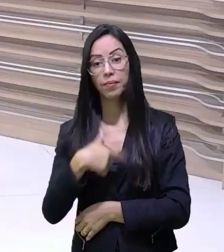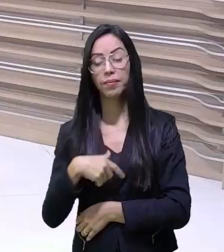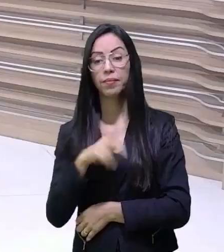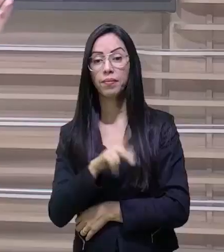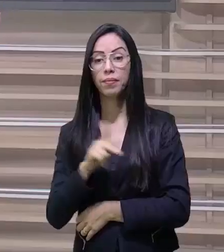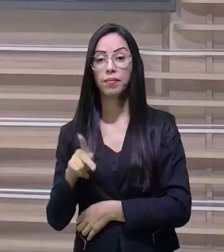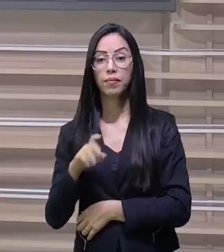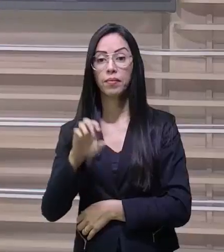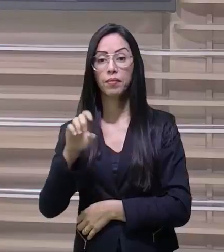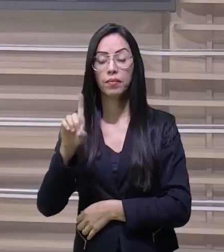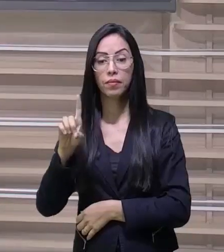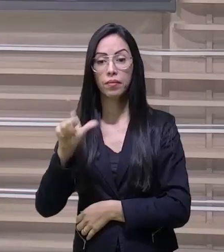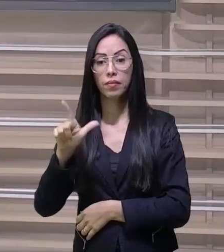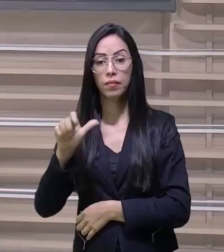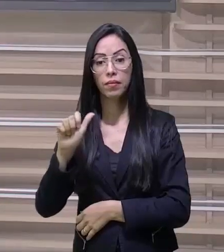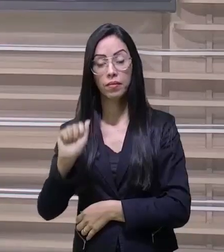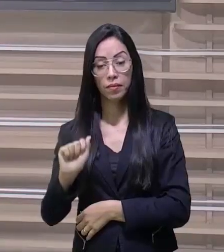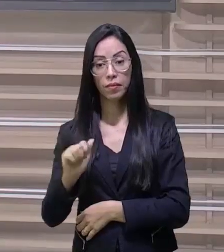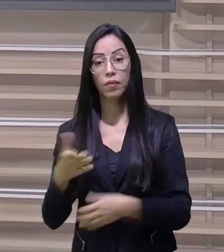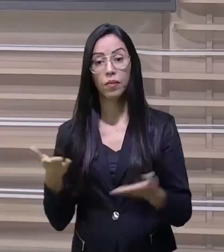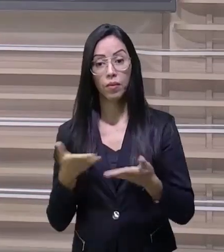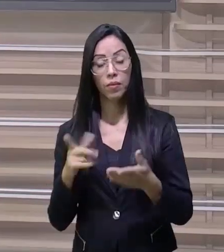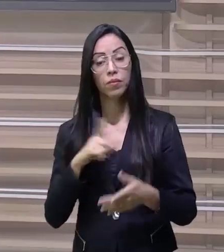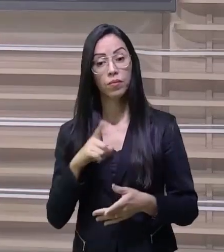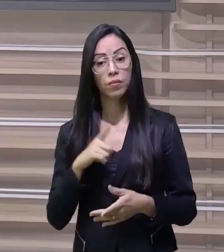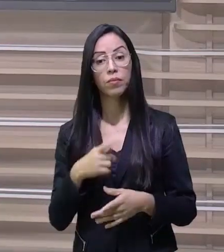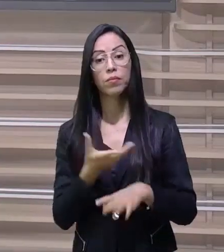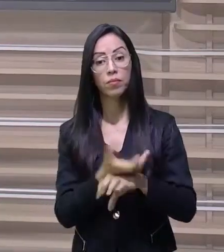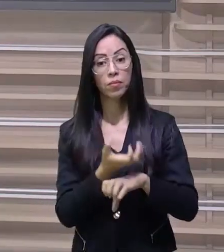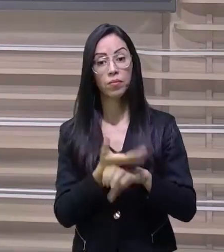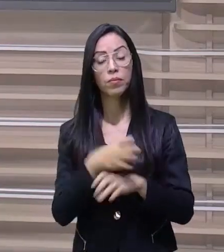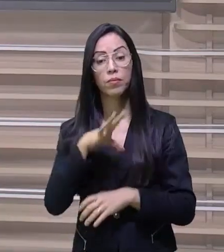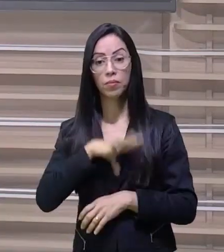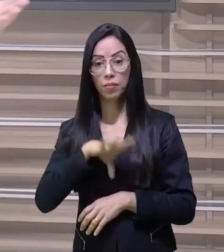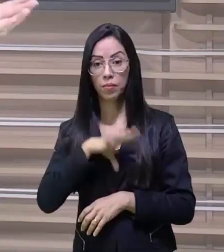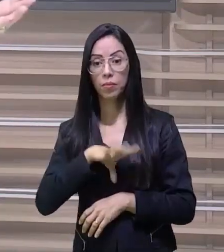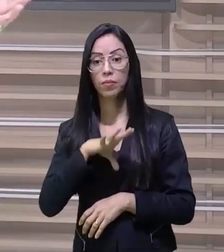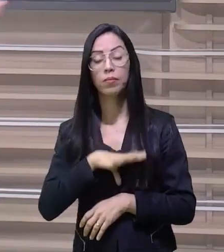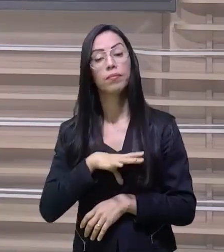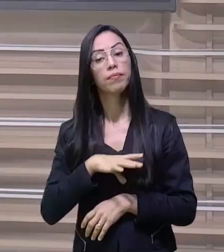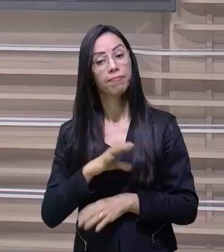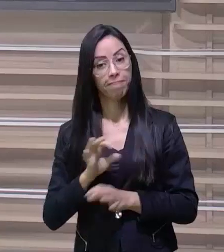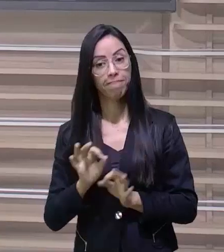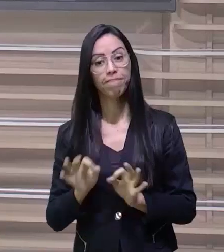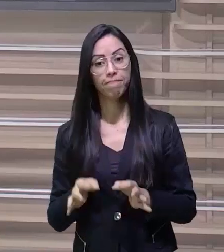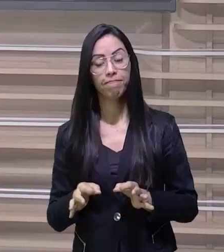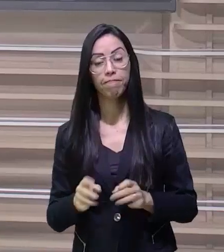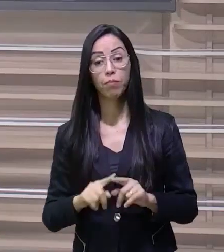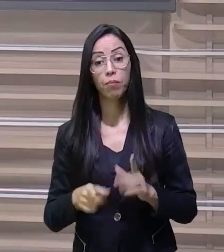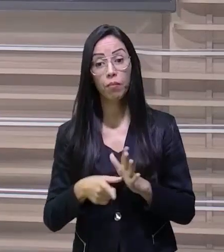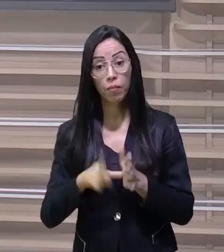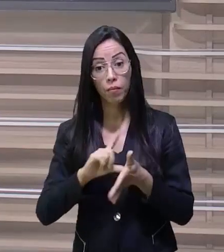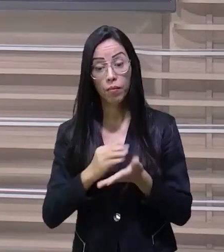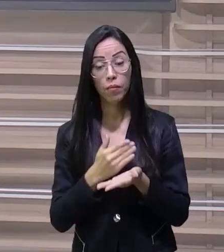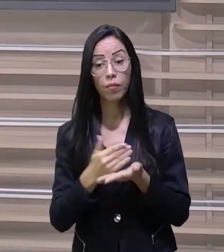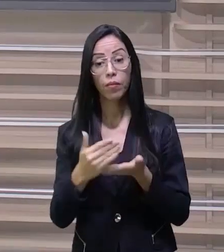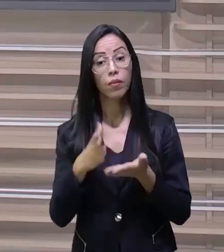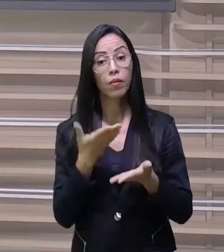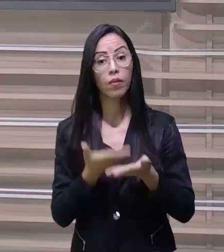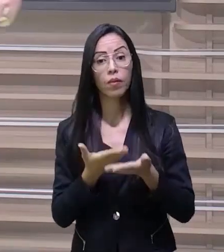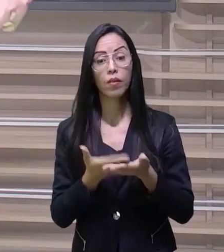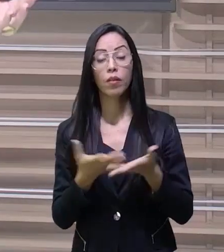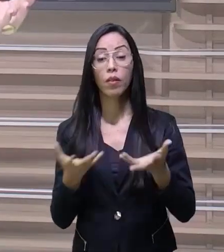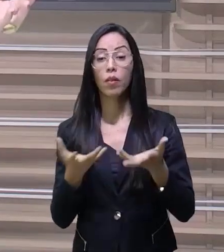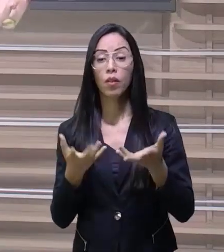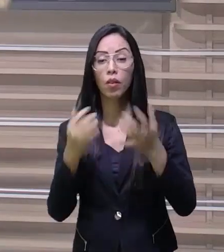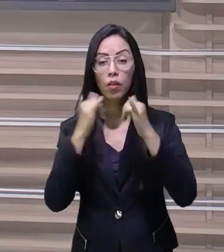professora Edla Leal e hoje teremos aula de língua portuguesa, exatamente. Mas antes da aula iniciar, eu quero